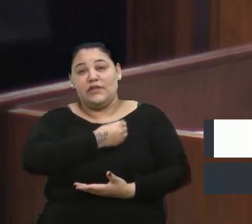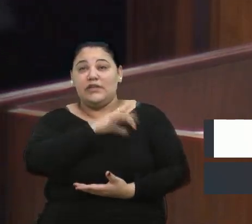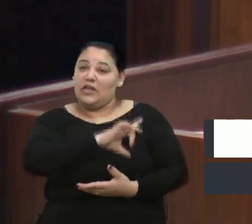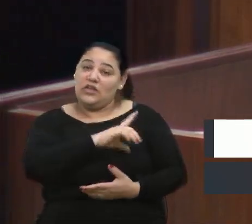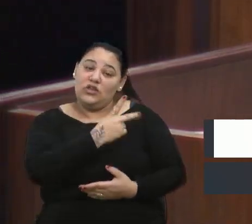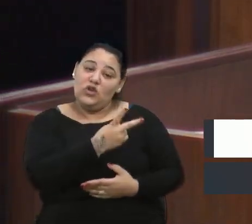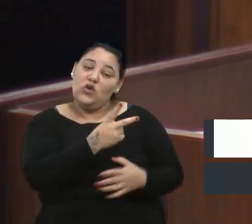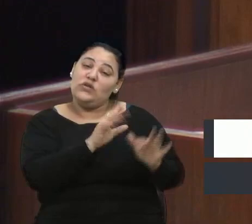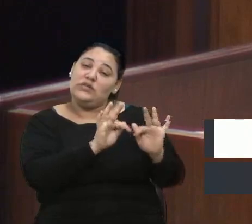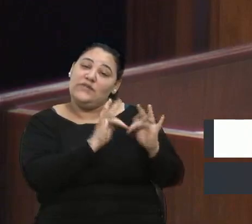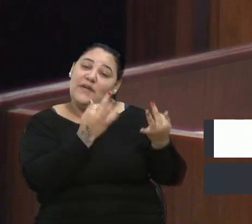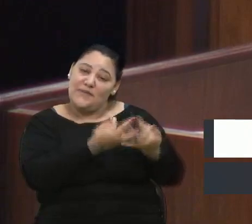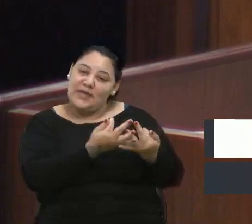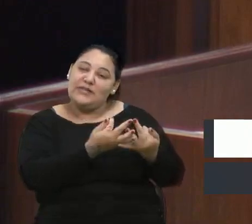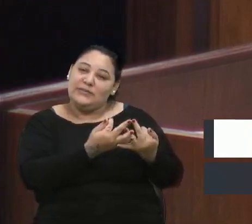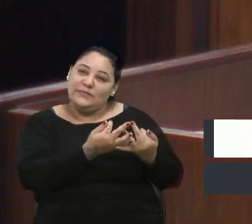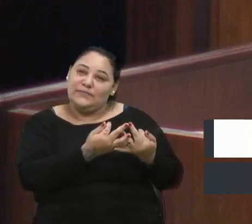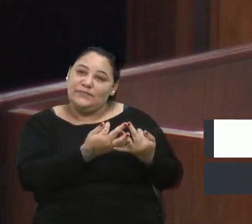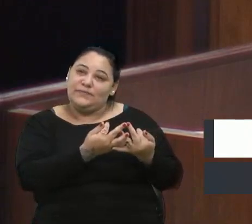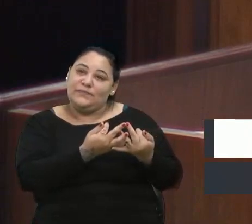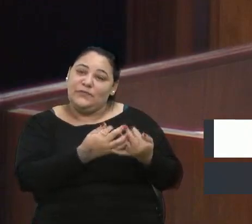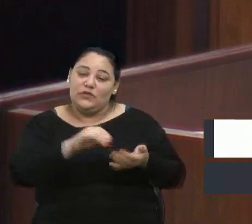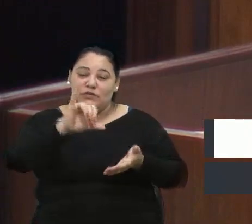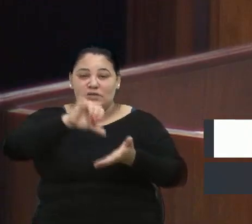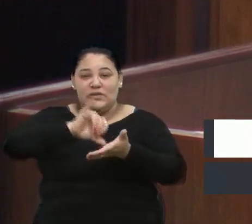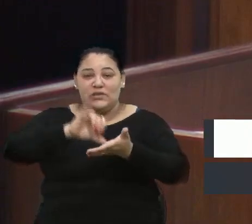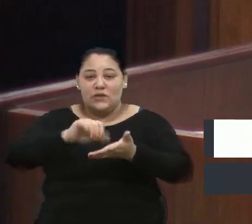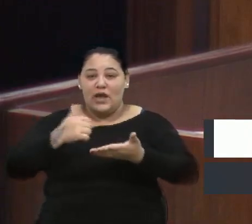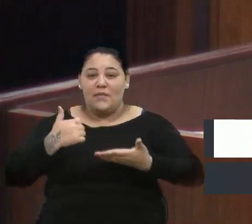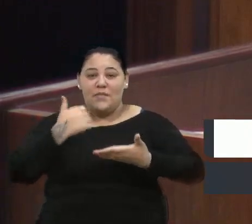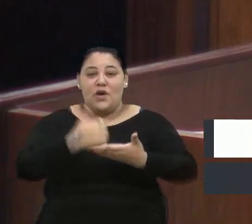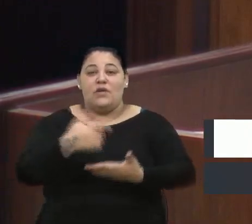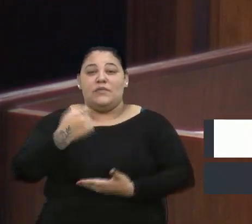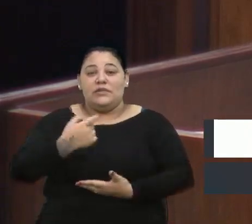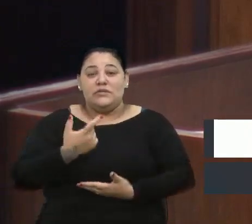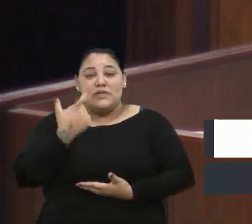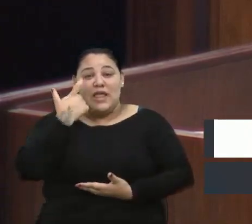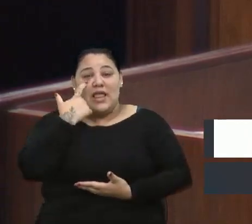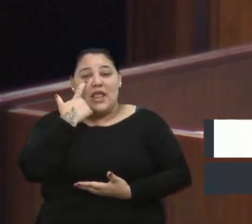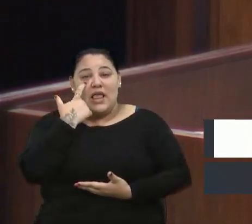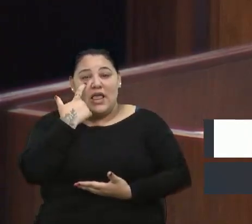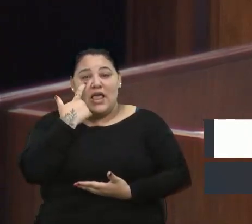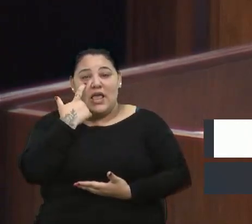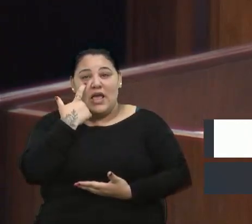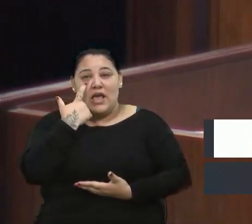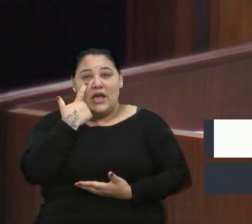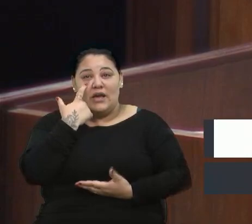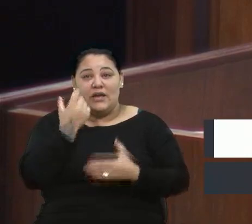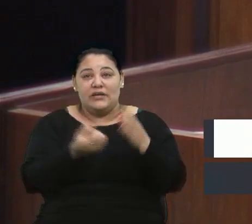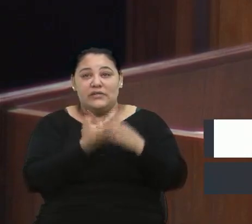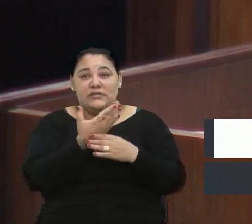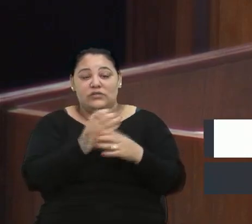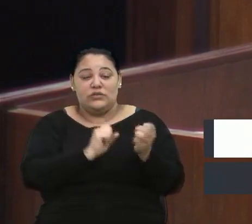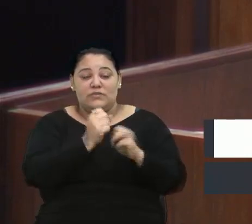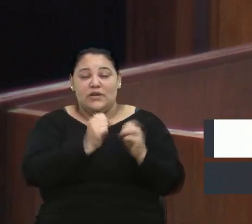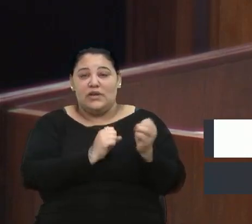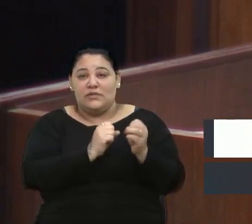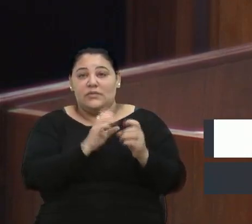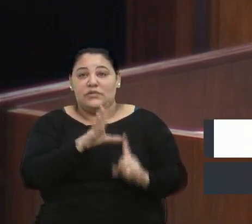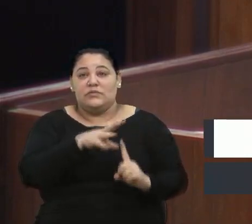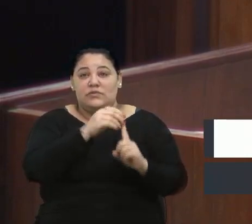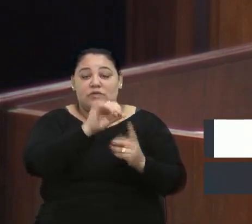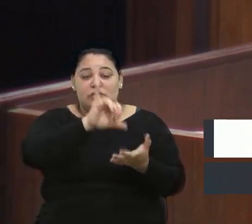famílias. E sempre temos que visar aqui a geração de emprego. E, principalmente, o Centro Convida, que